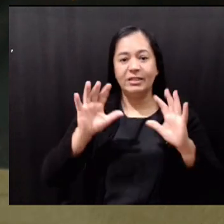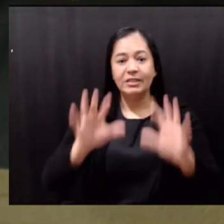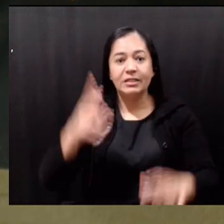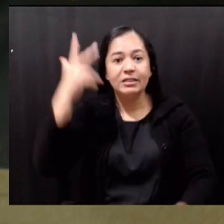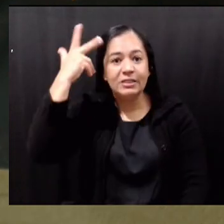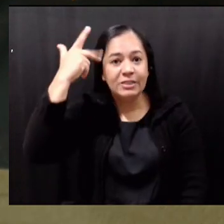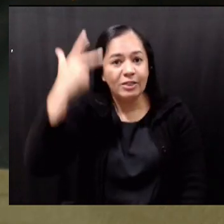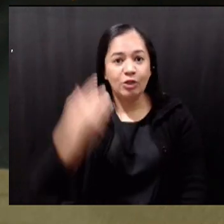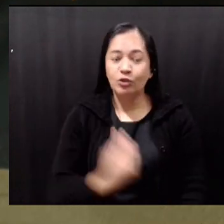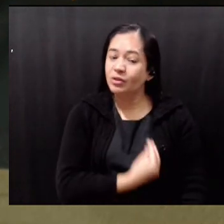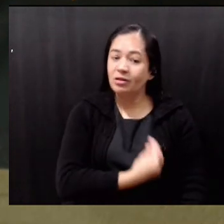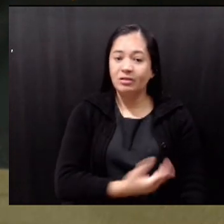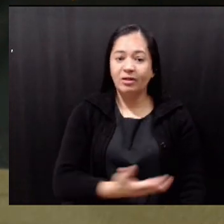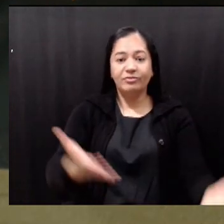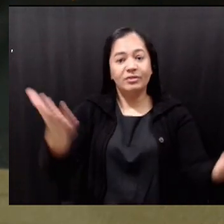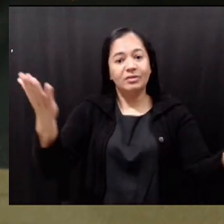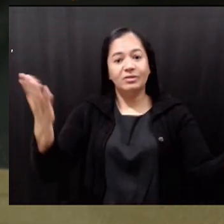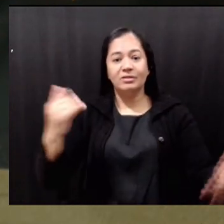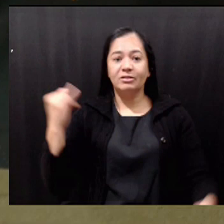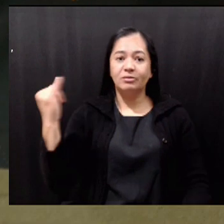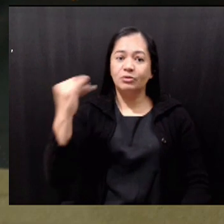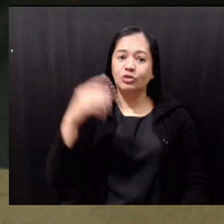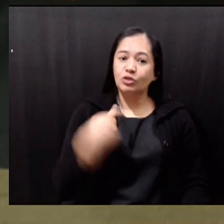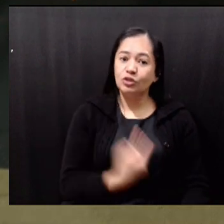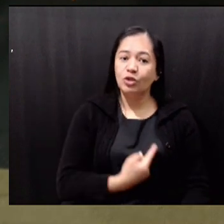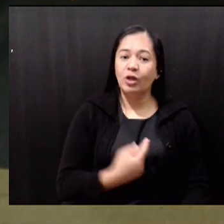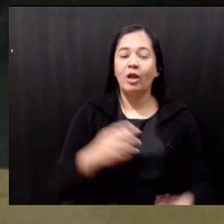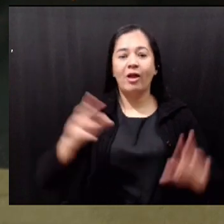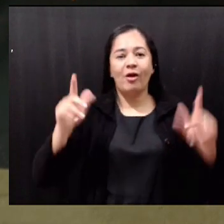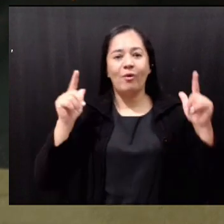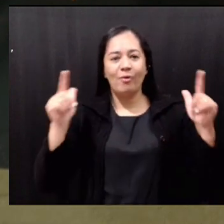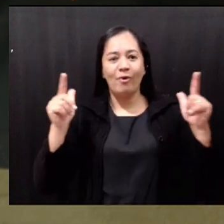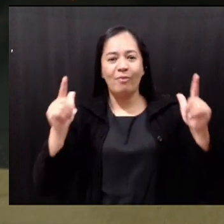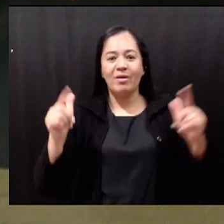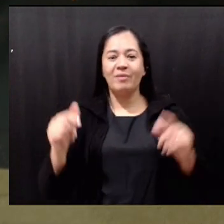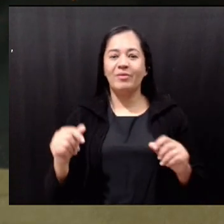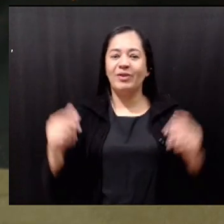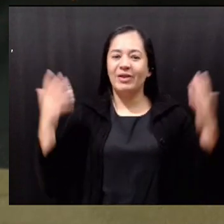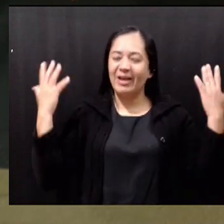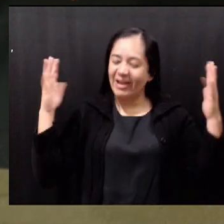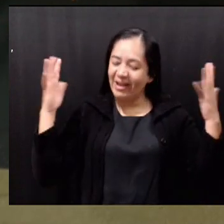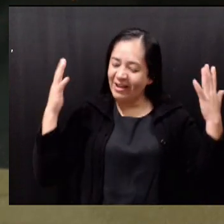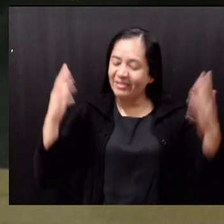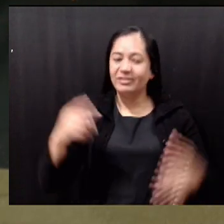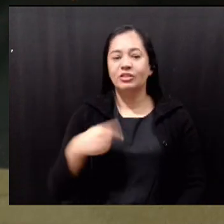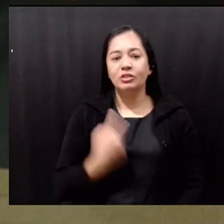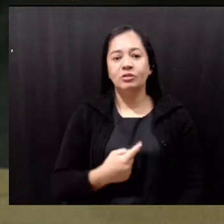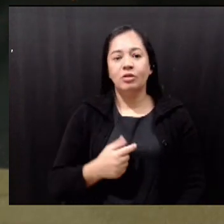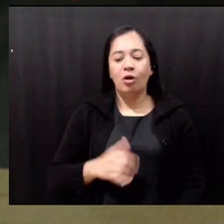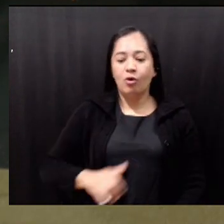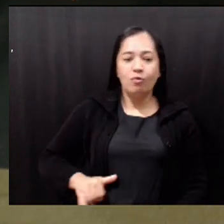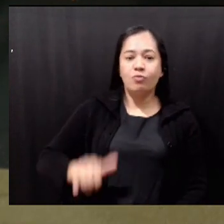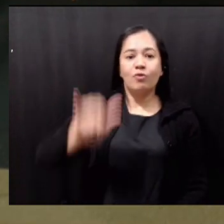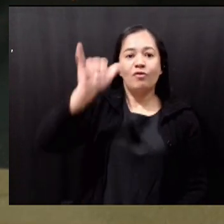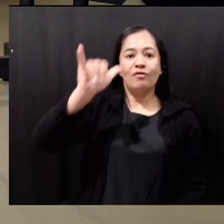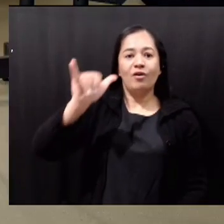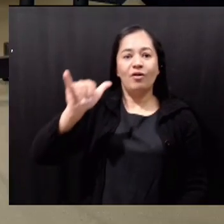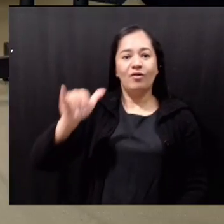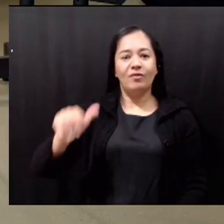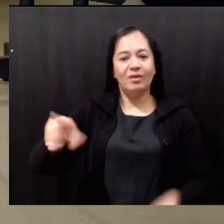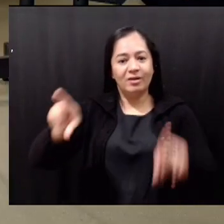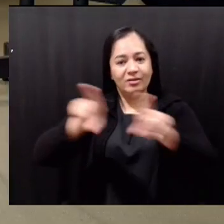né, e é importante a gente comemorar e entender que a gente vai voar. É isso, né? Eu